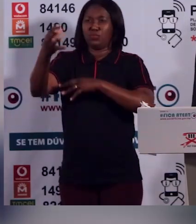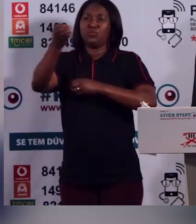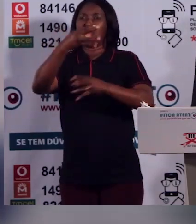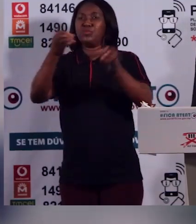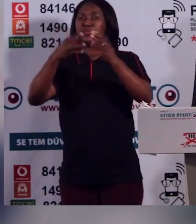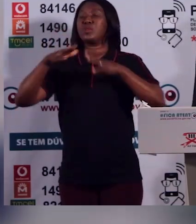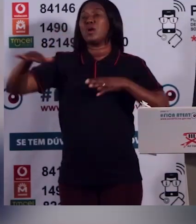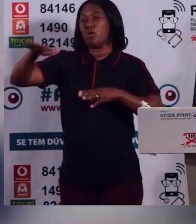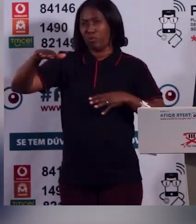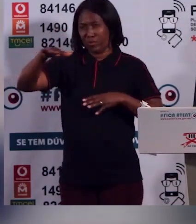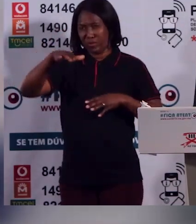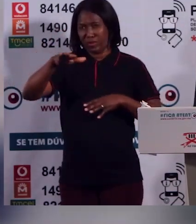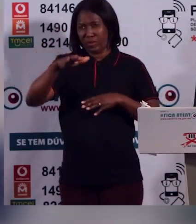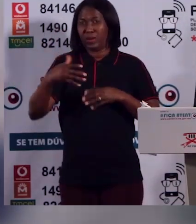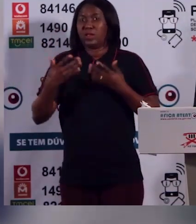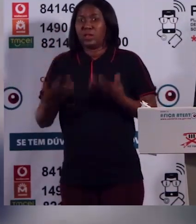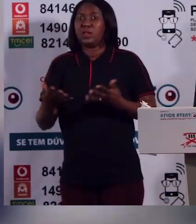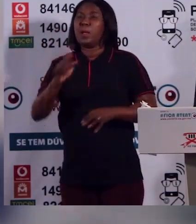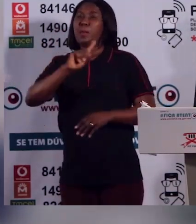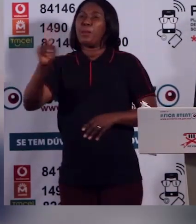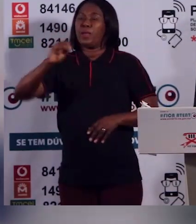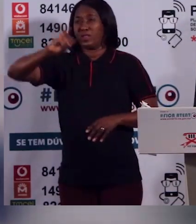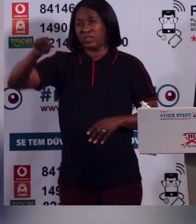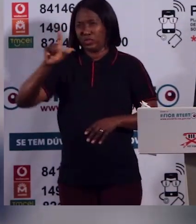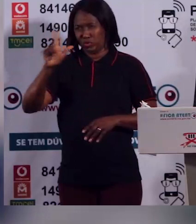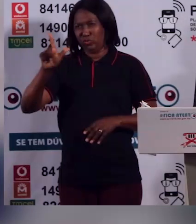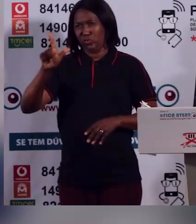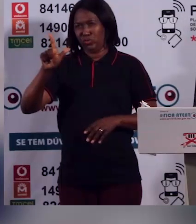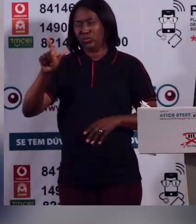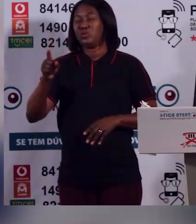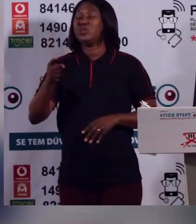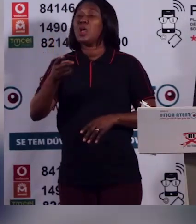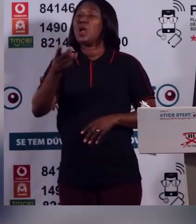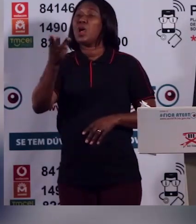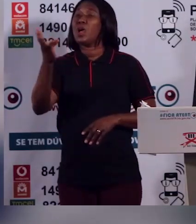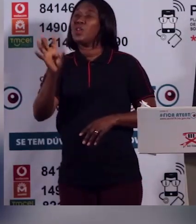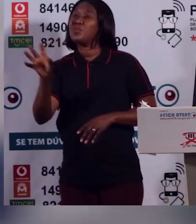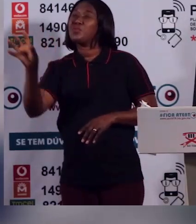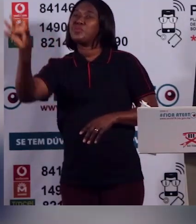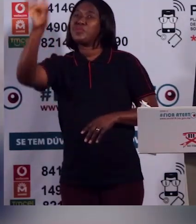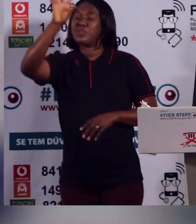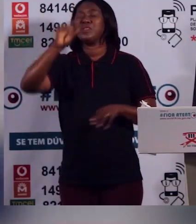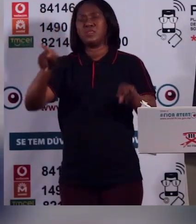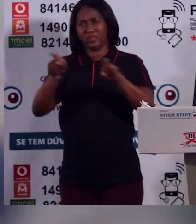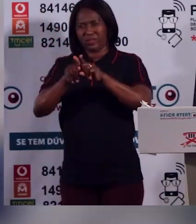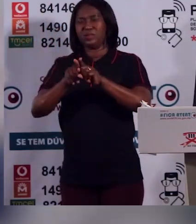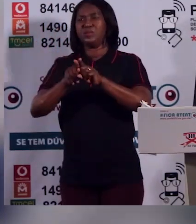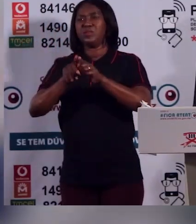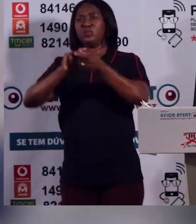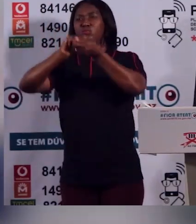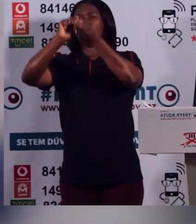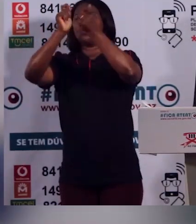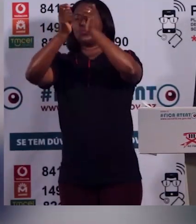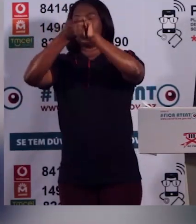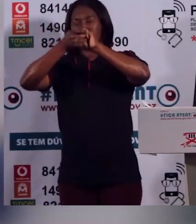comunitária e neste mês de julho alguns países também transitaram do padrão de focos